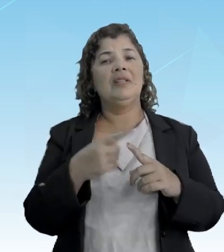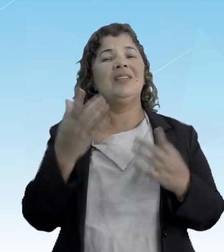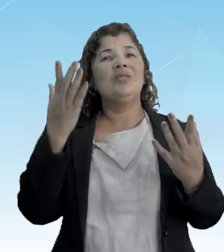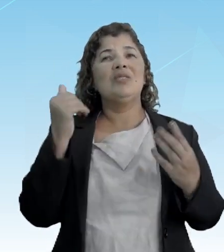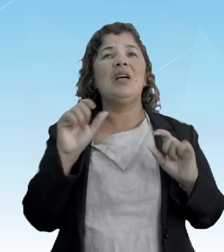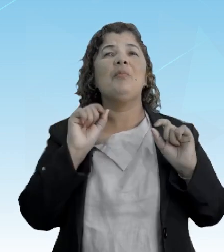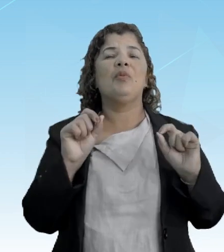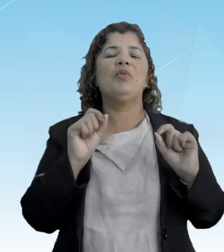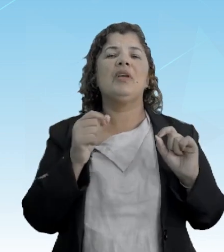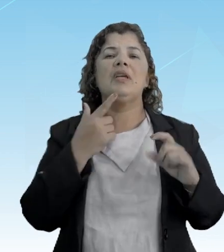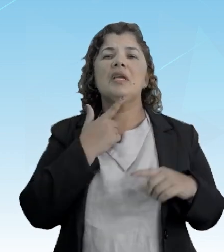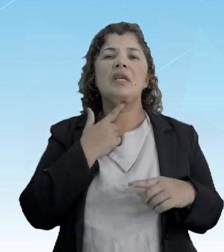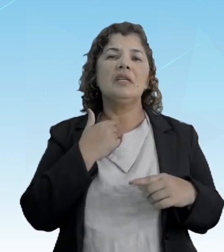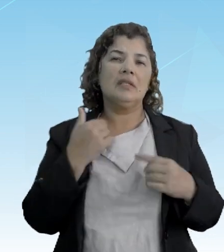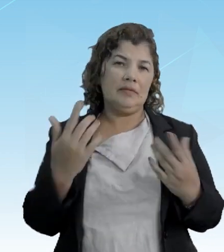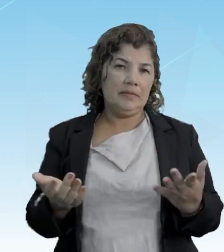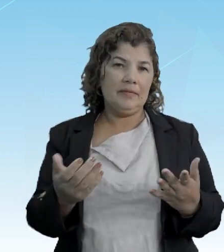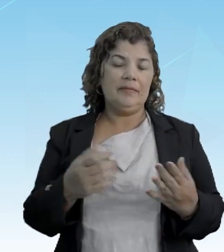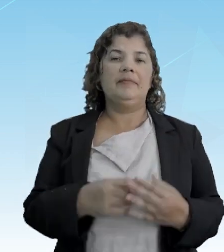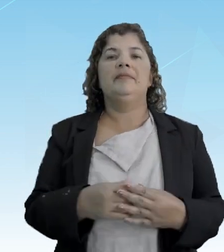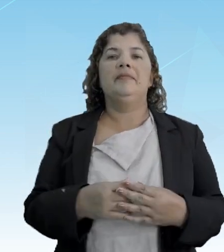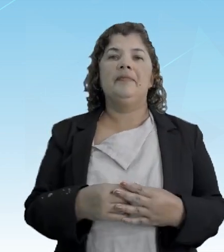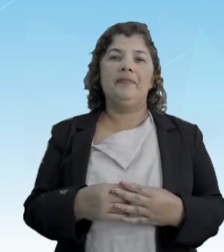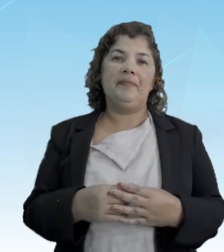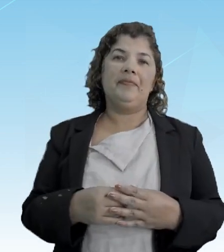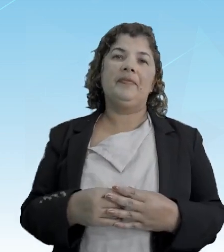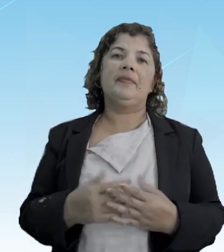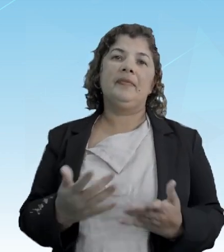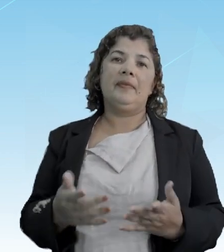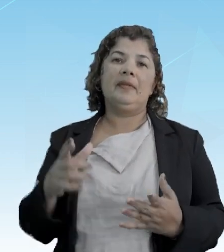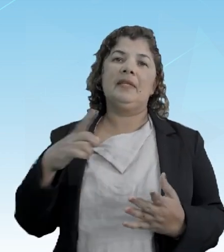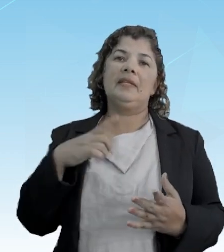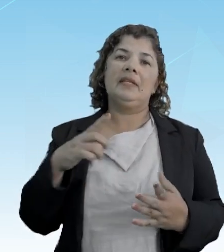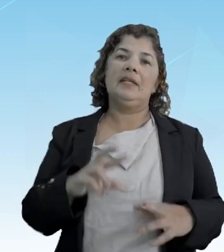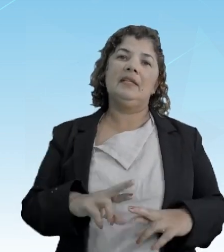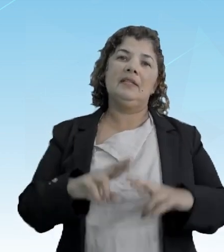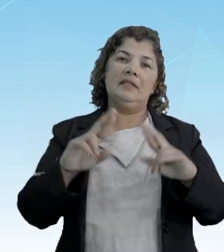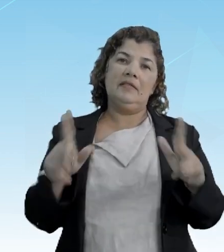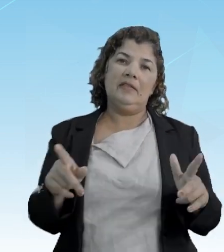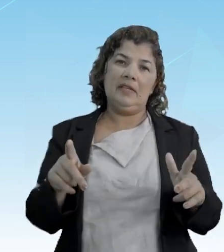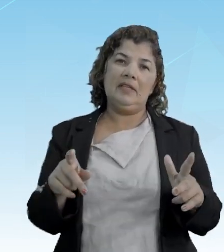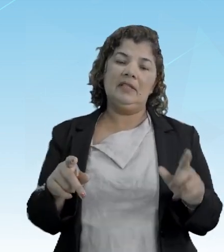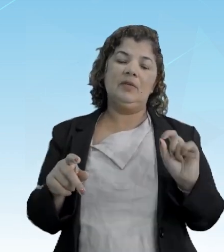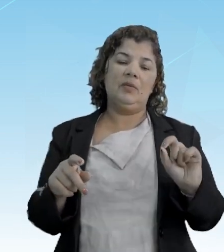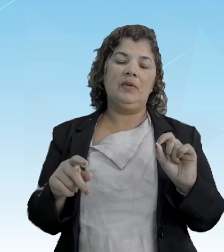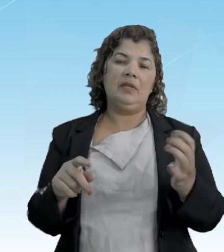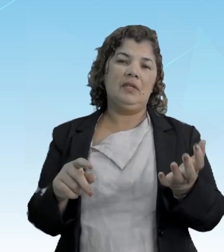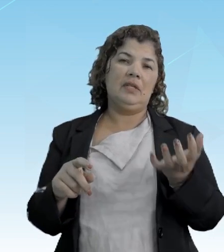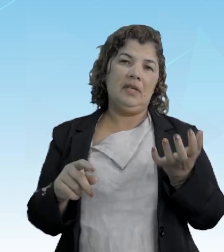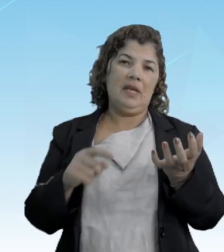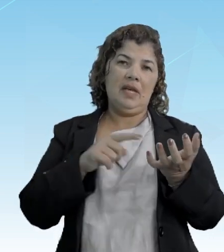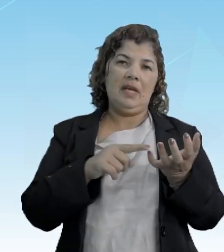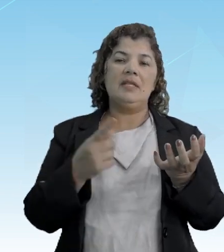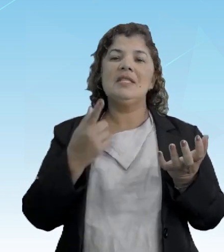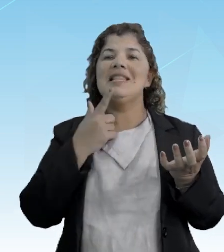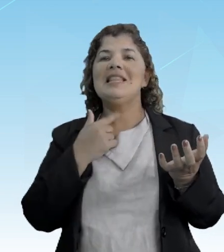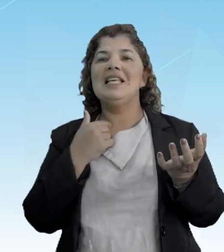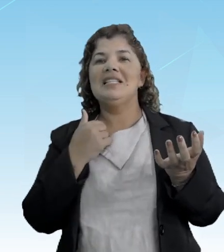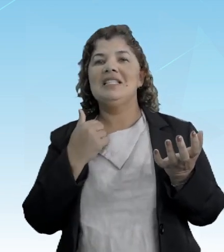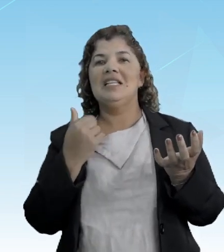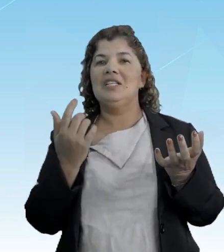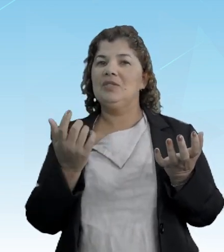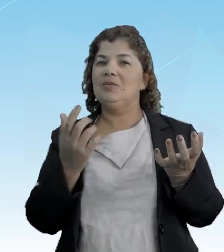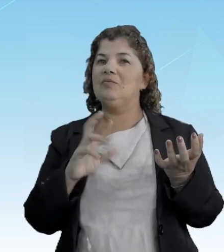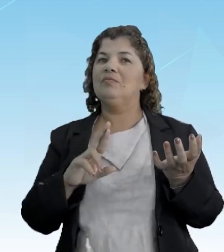desejamos. Então, entenda uma coisa. Existe uma diferença entre querer e desejar.